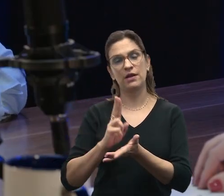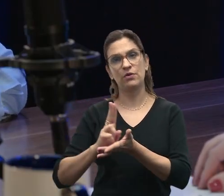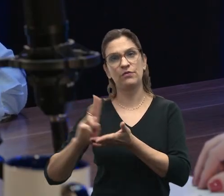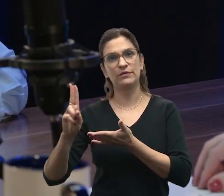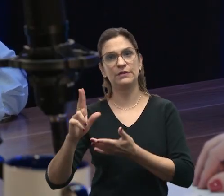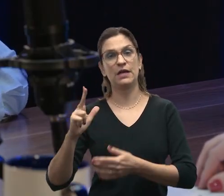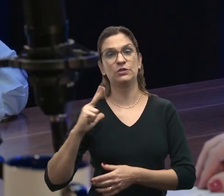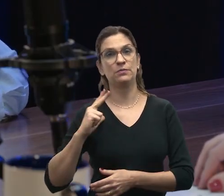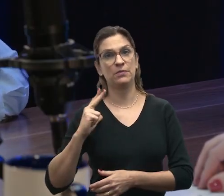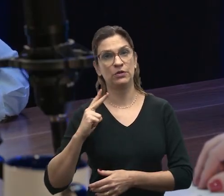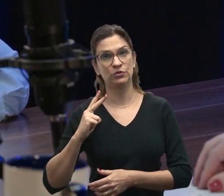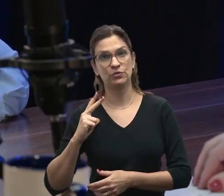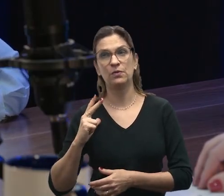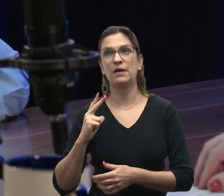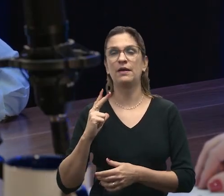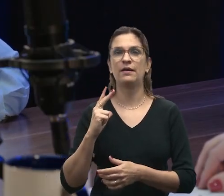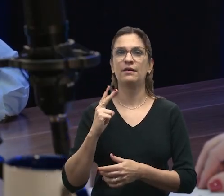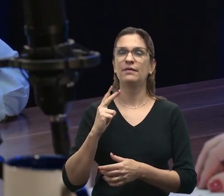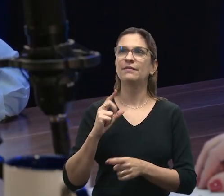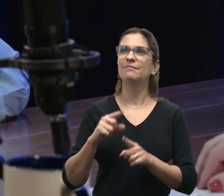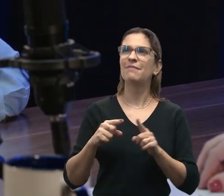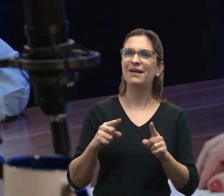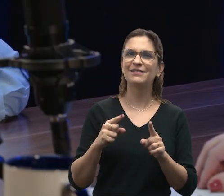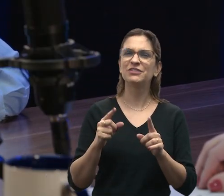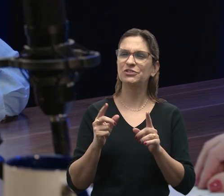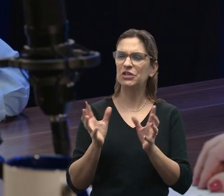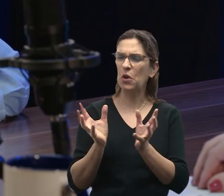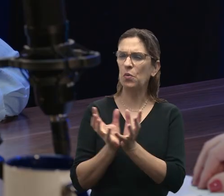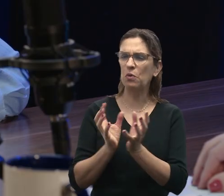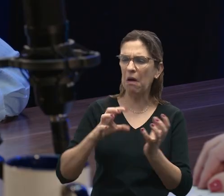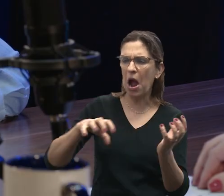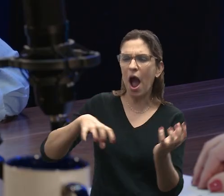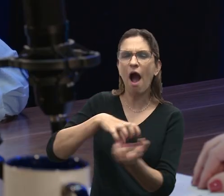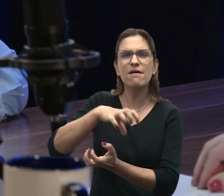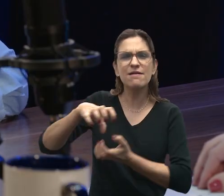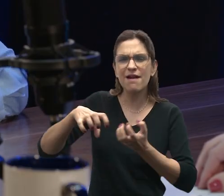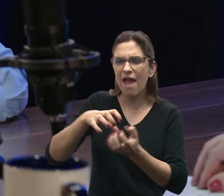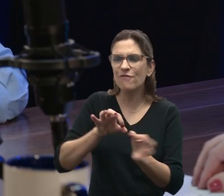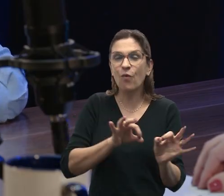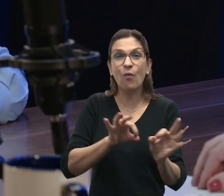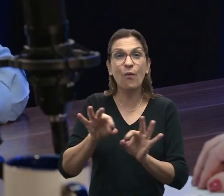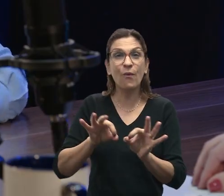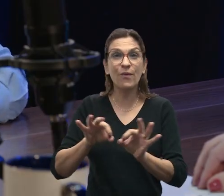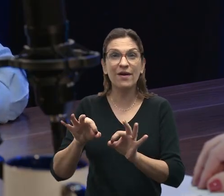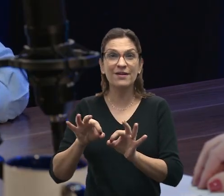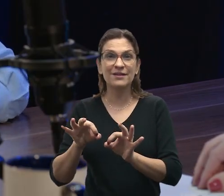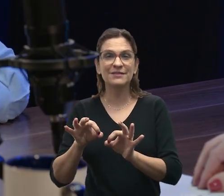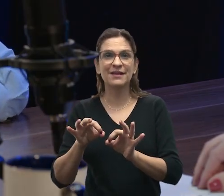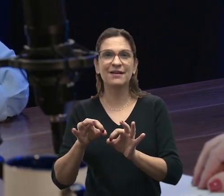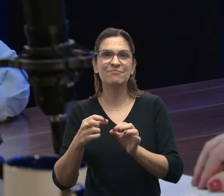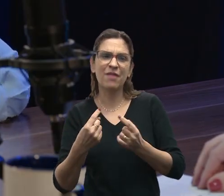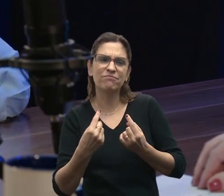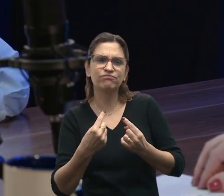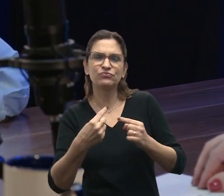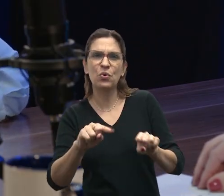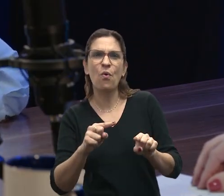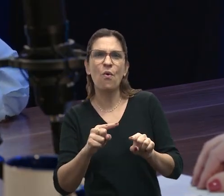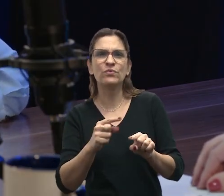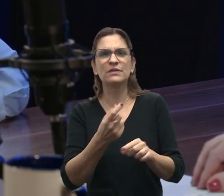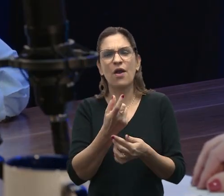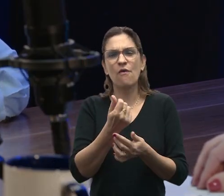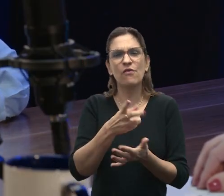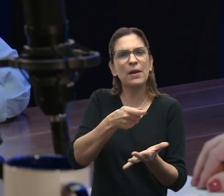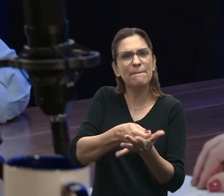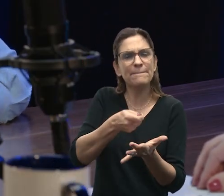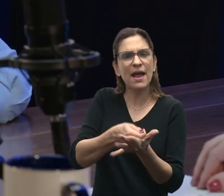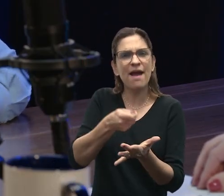mesmo na universidade privada a gente conseguiu ter uma greve dos estudantes contra o valor daquela mensalidade na época e